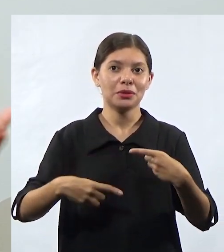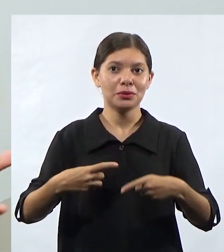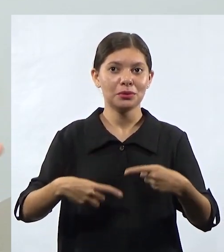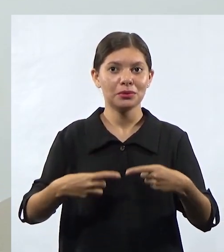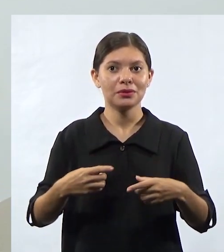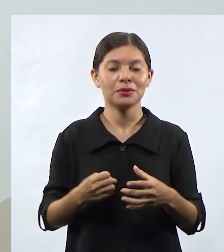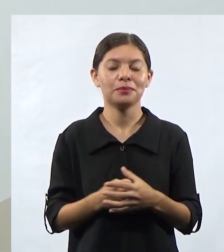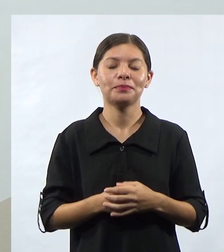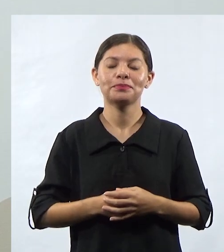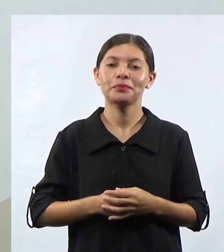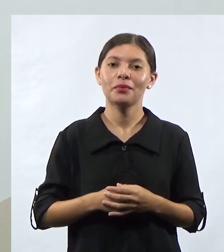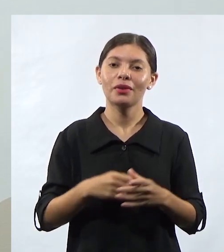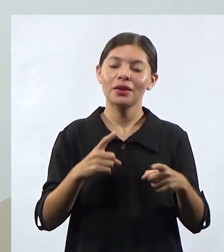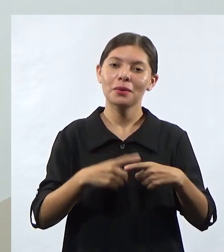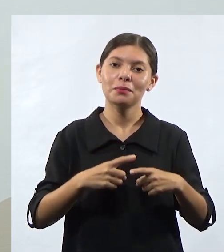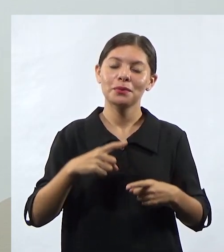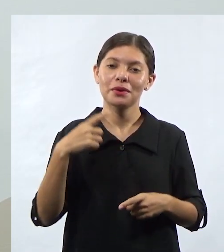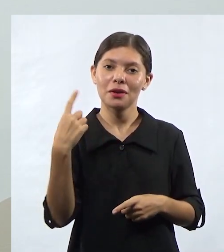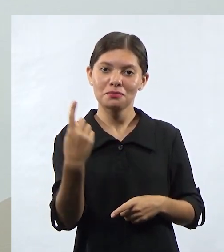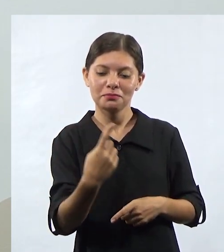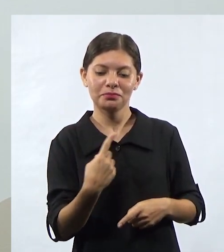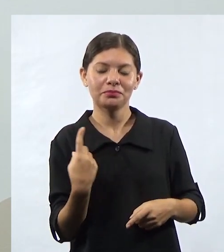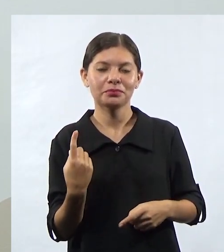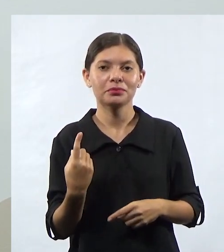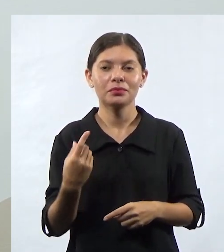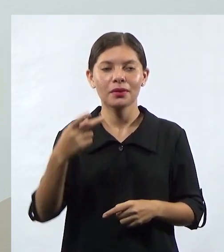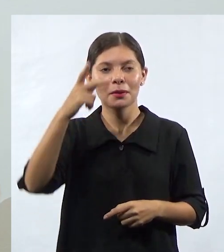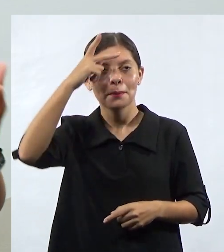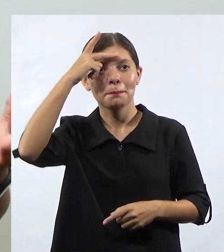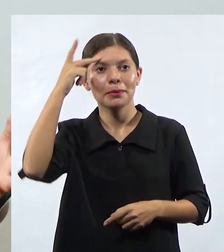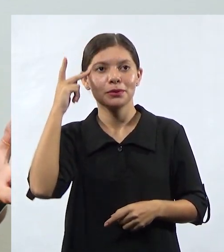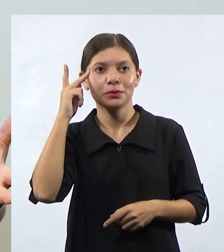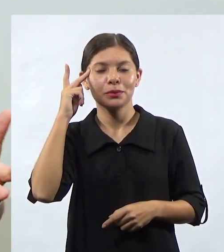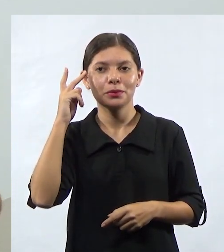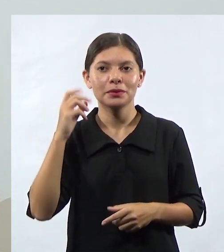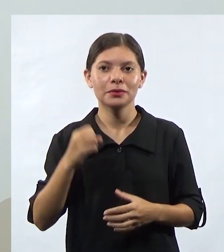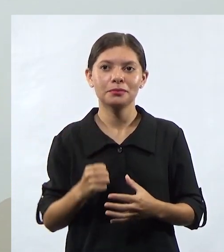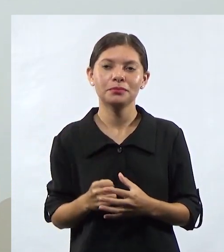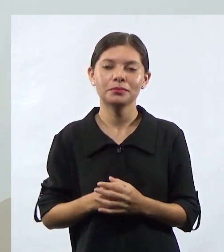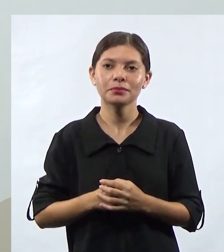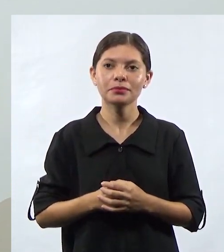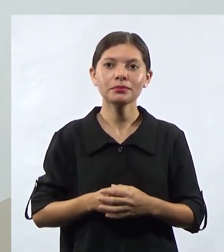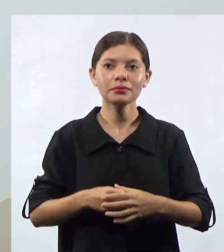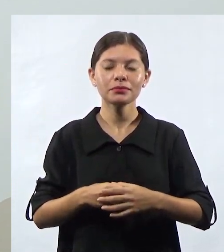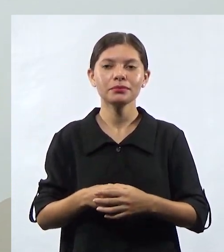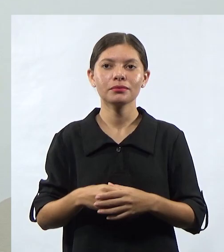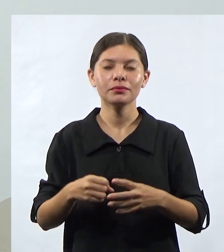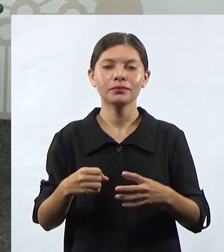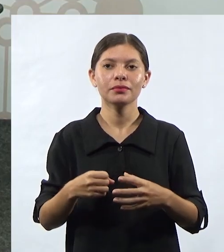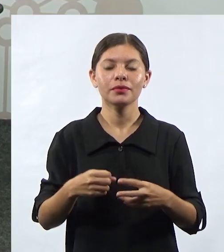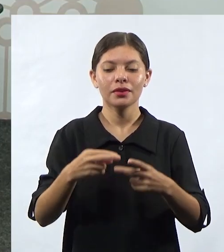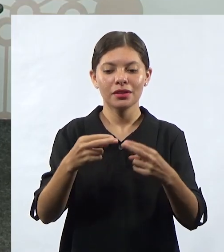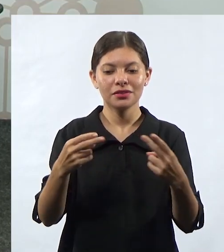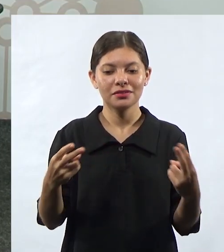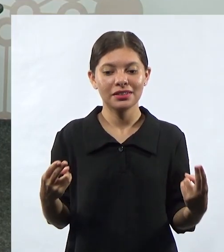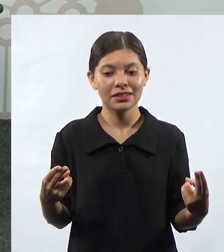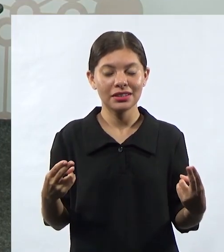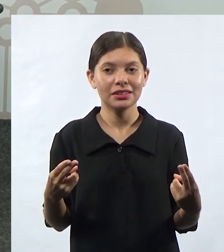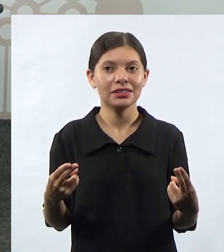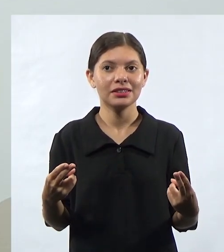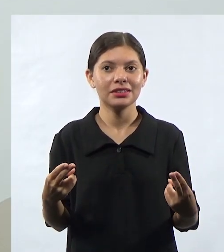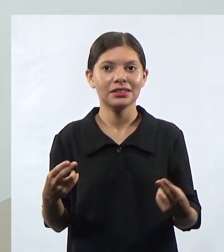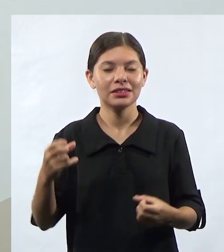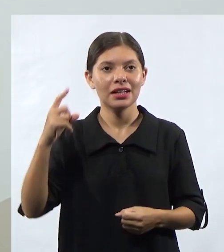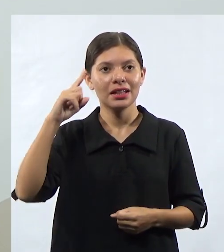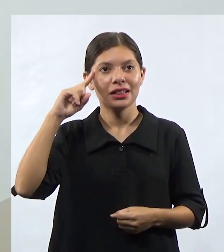somos pessoas. Então, às vezes, as pessoas confundem a divergência de ideias com as questões pessoais. Então,